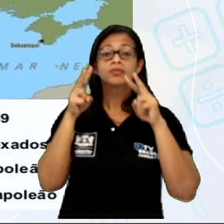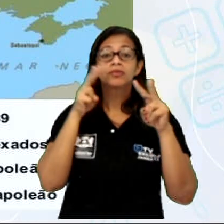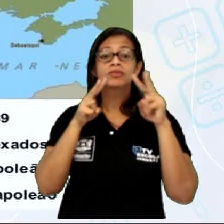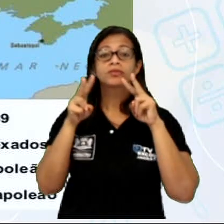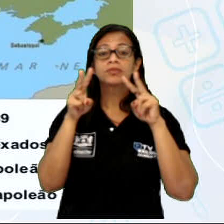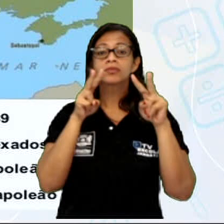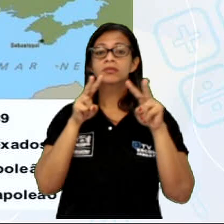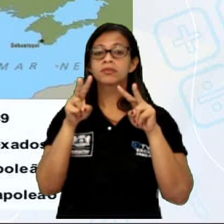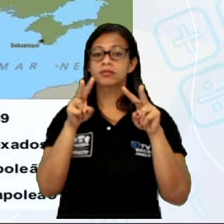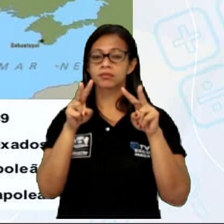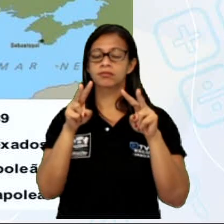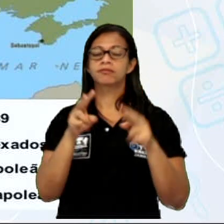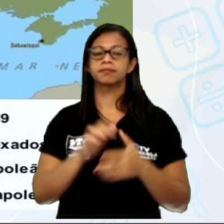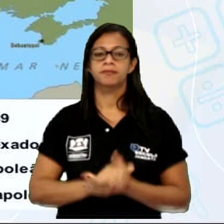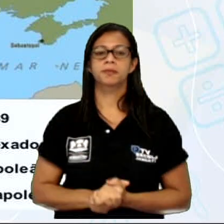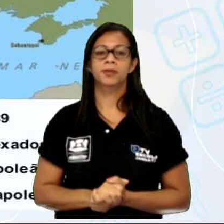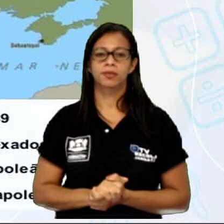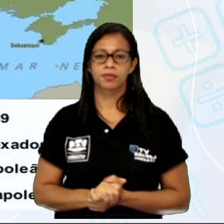né?